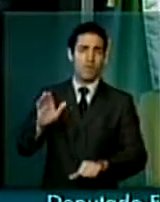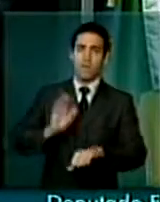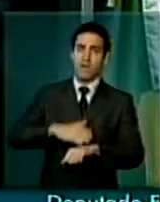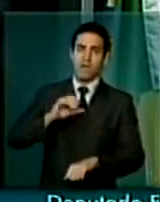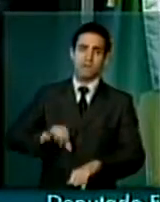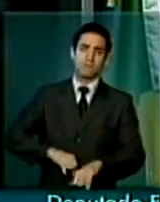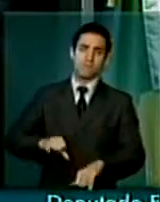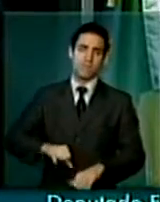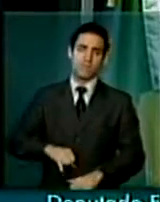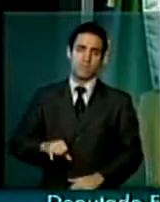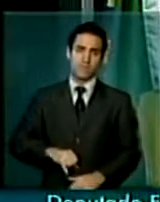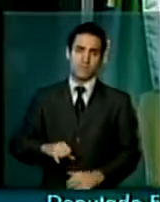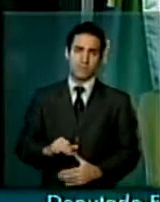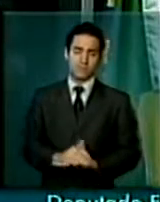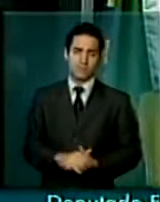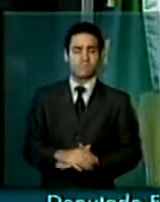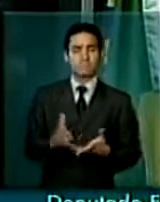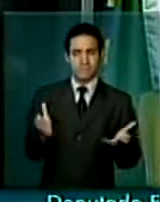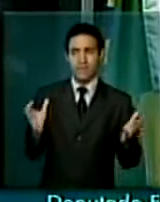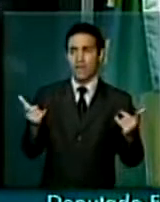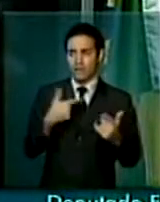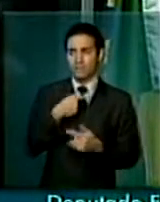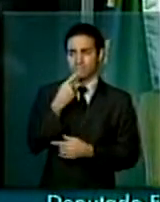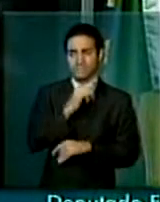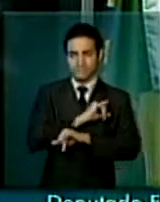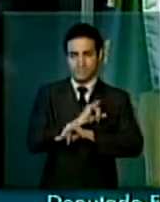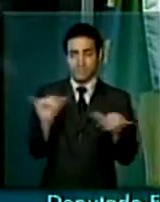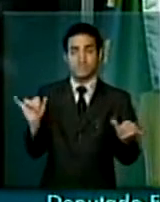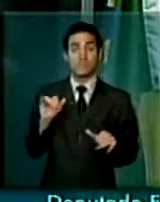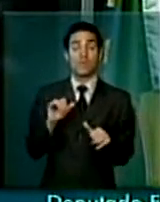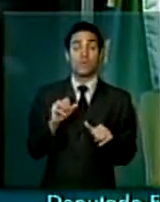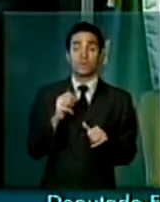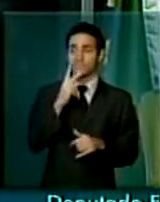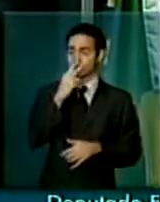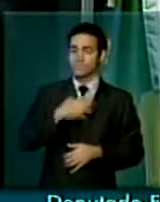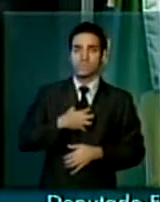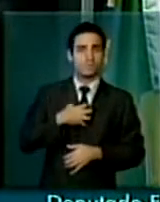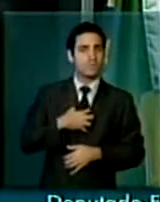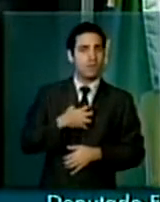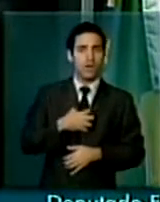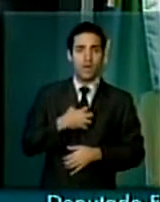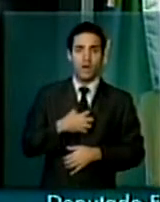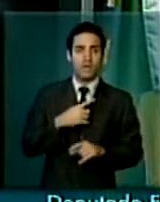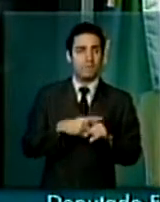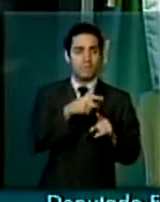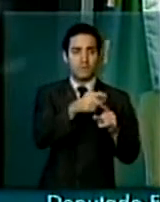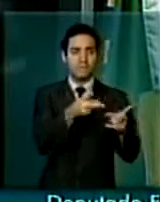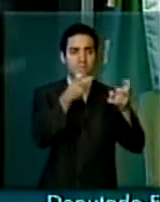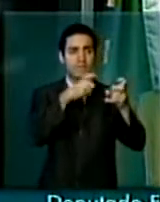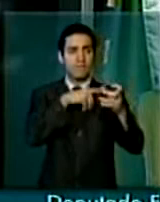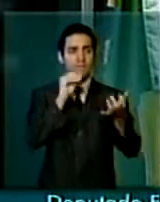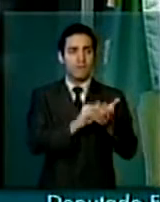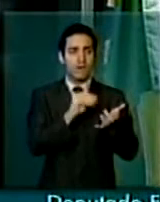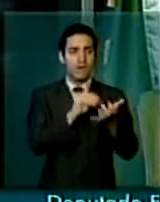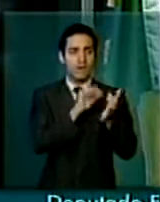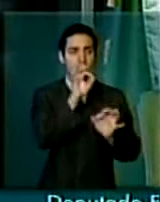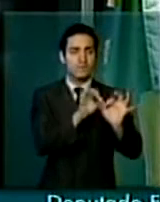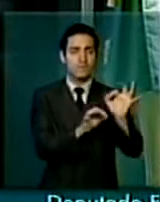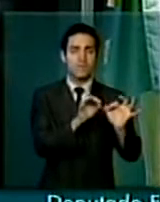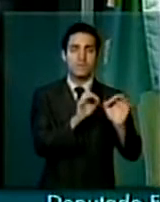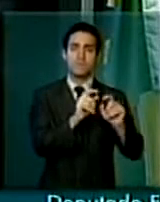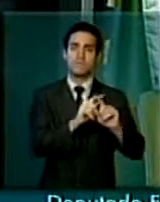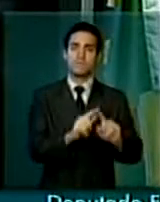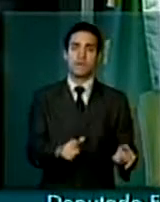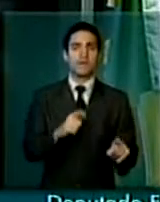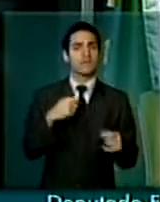claro, nobres convidados, que nos indignamos contra qualquer injustiça, mas devemos ficar